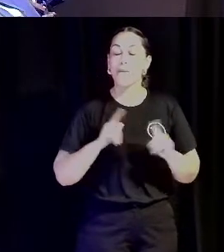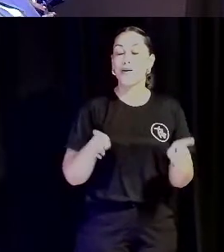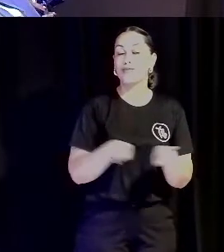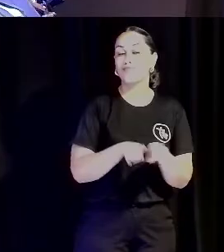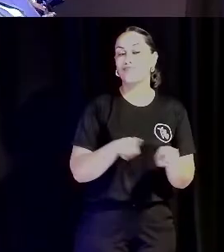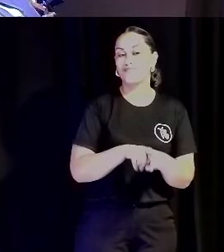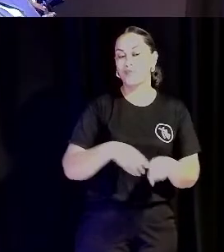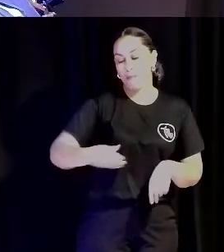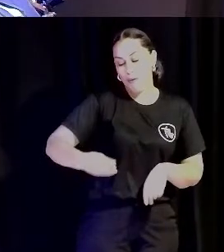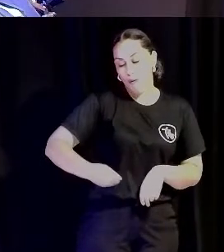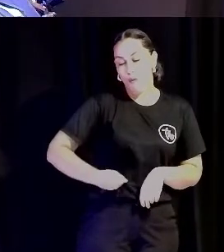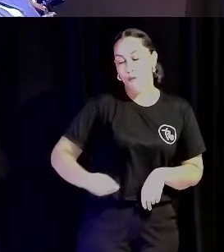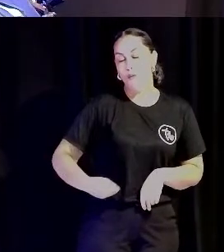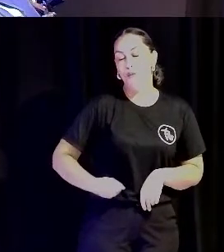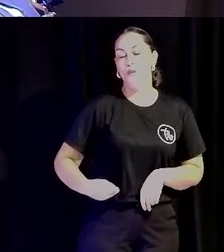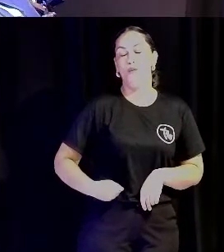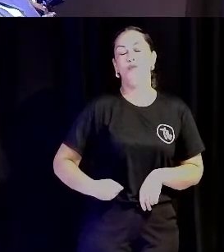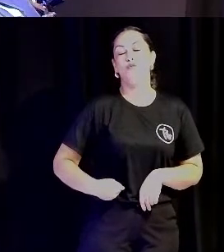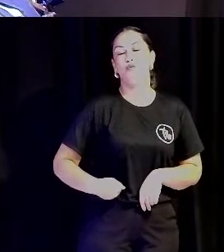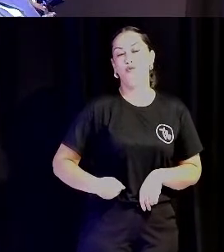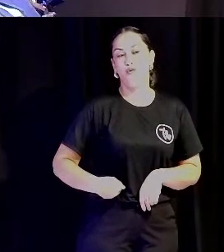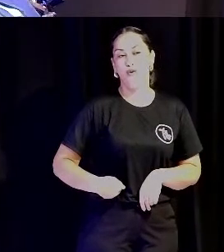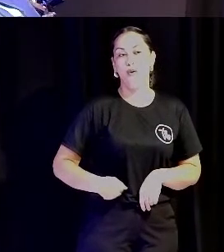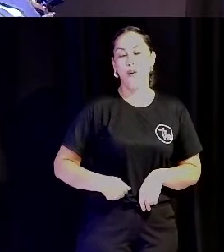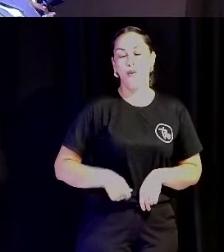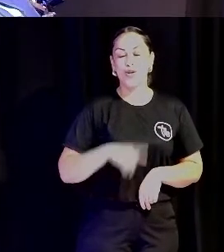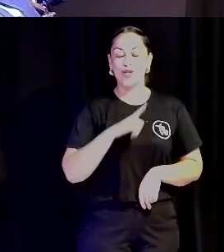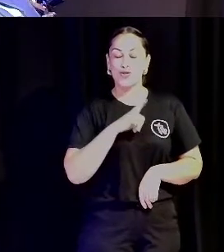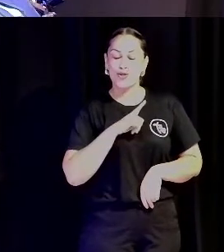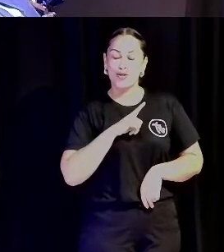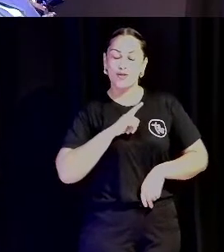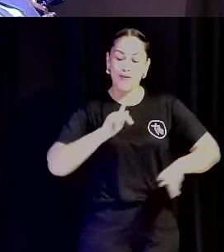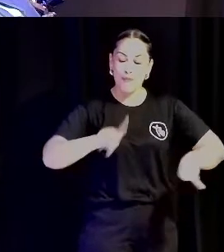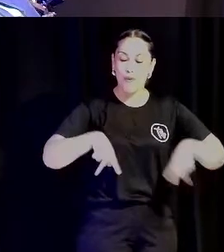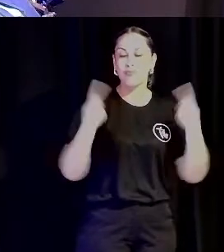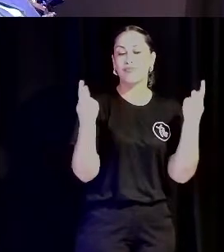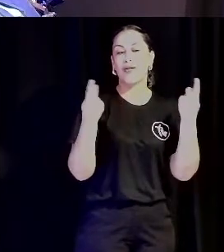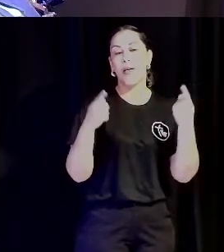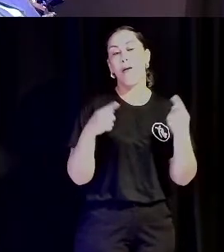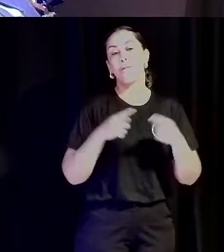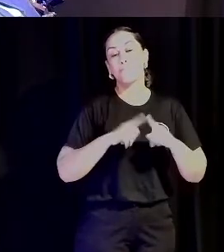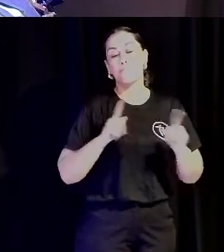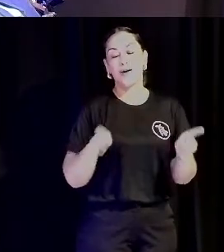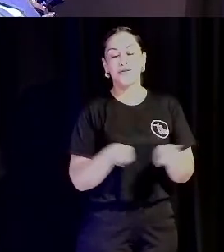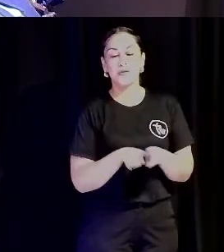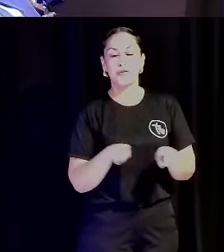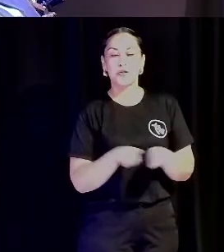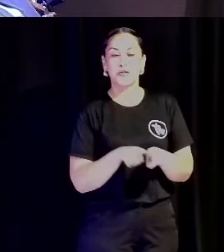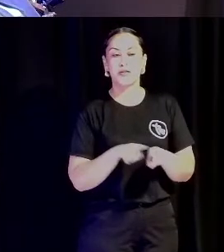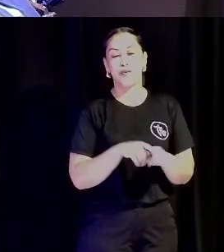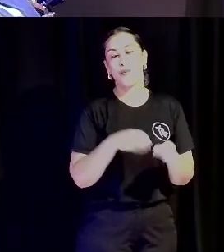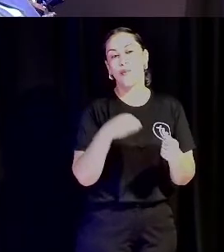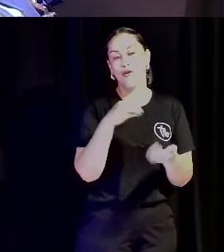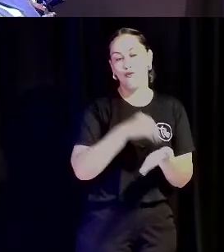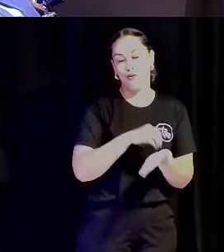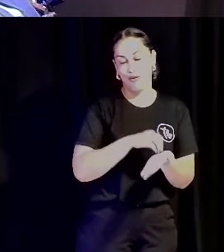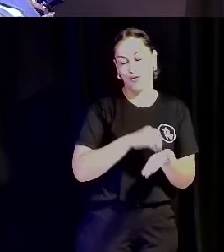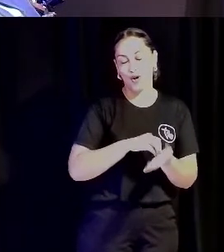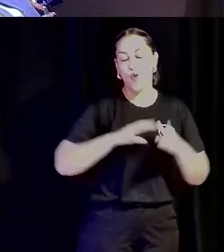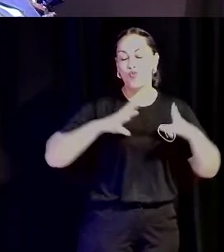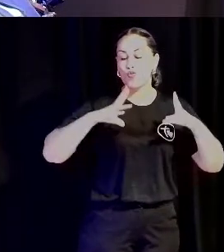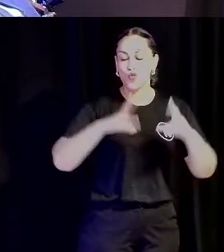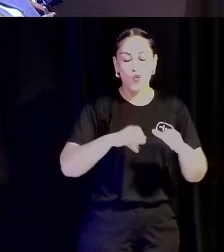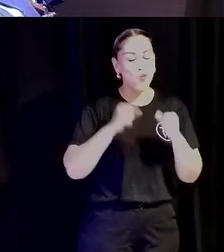de ter abundância como de passar necessidade. Tudo posso naquele que